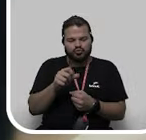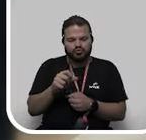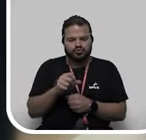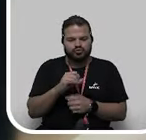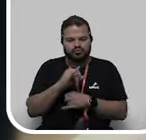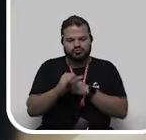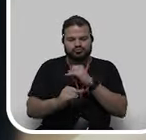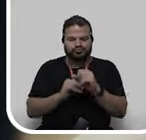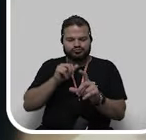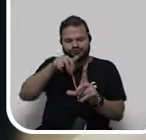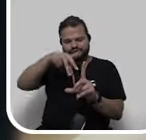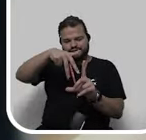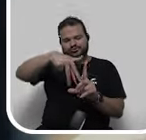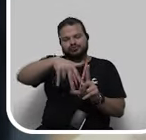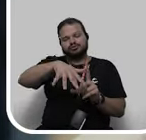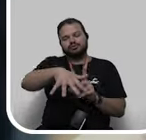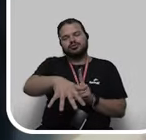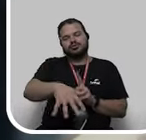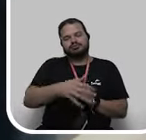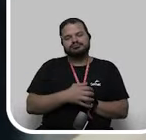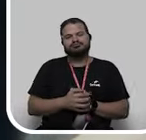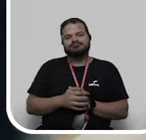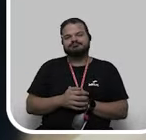sem segurança, ele é muito complicado.